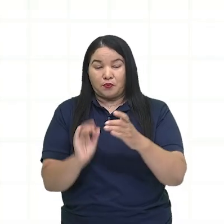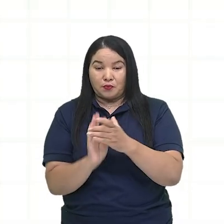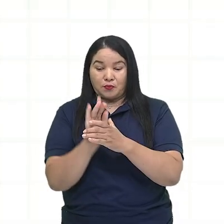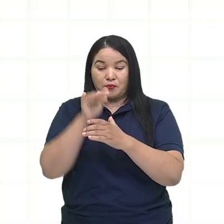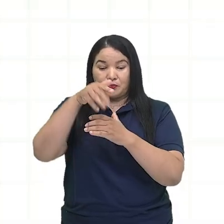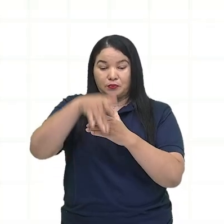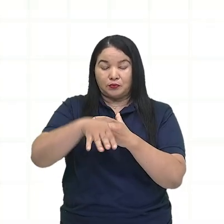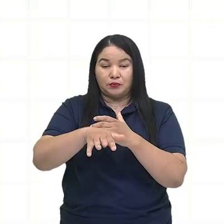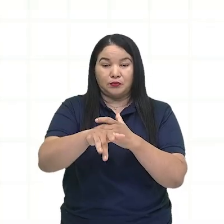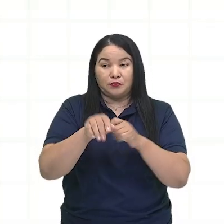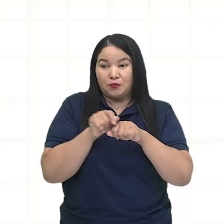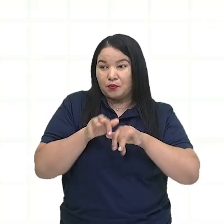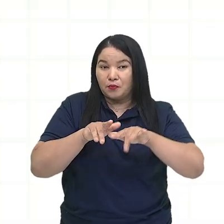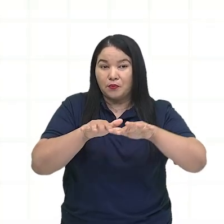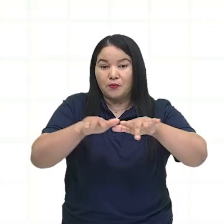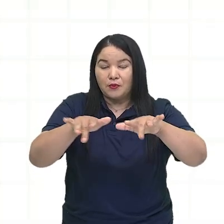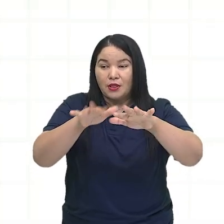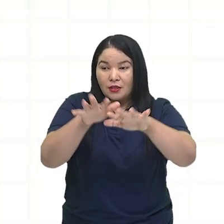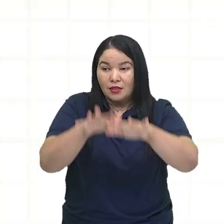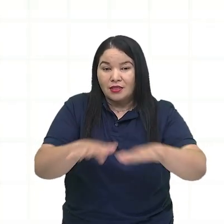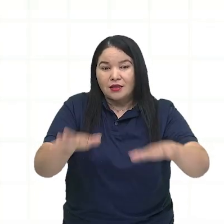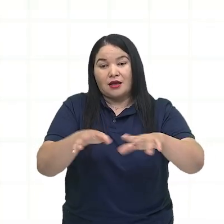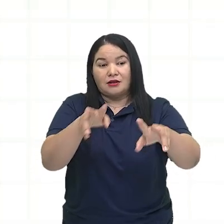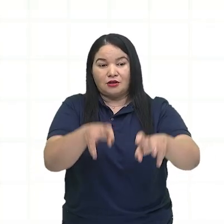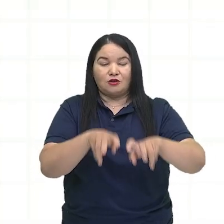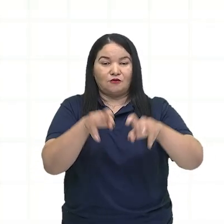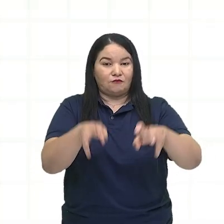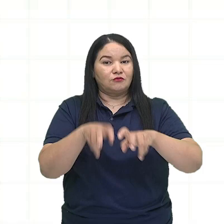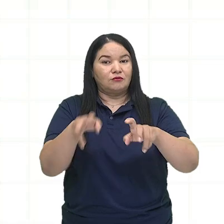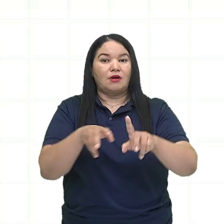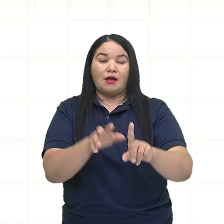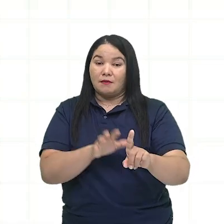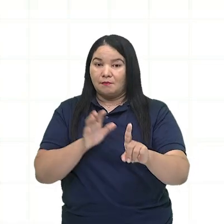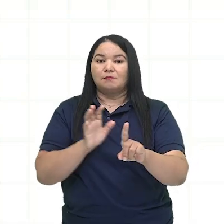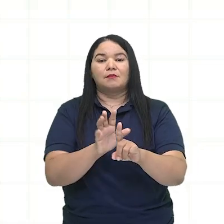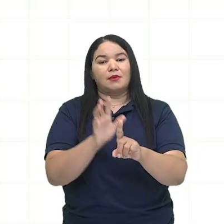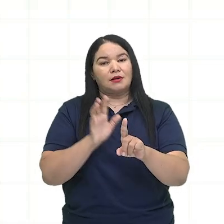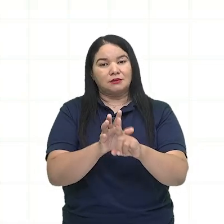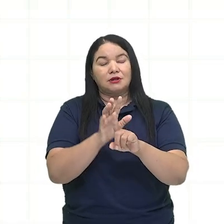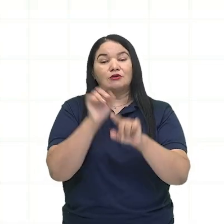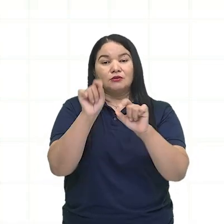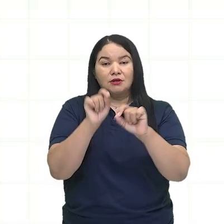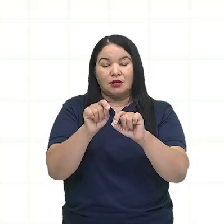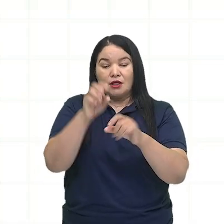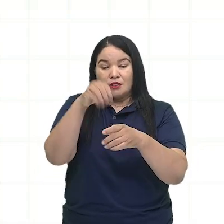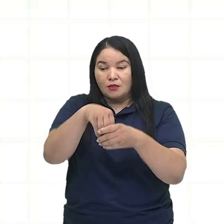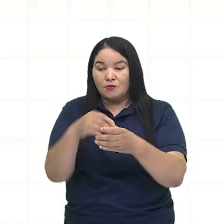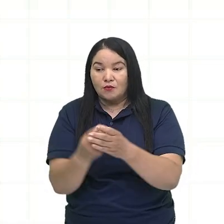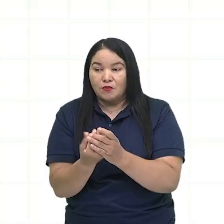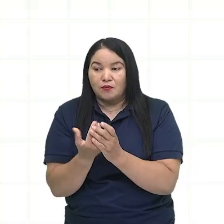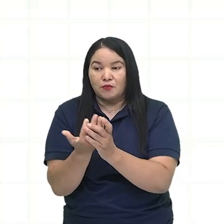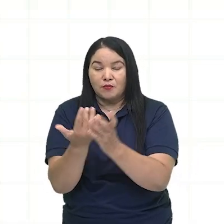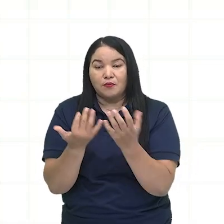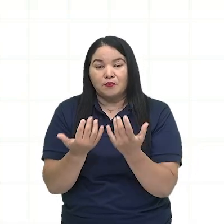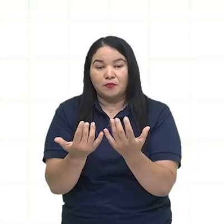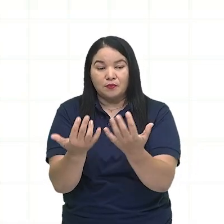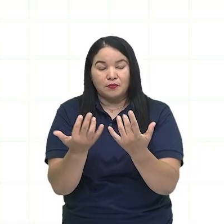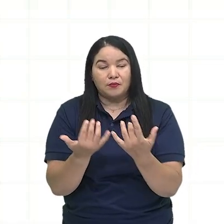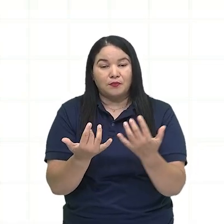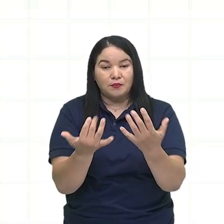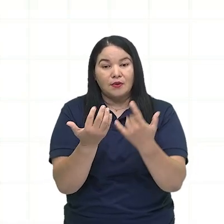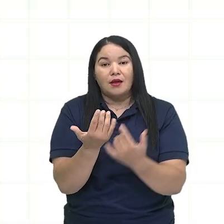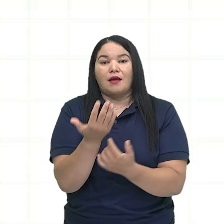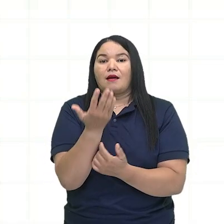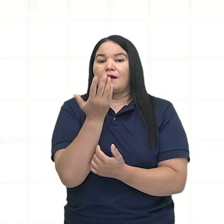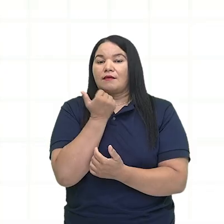uma área das cidades, de agricultura, isso tudo vai impactar naquela produção de alimento, nesse tópico aqui que nós